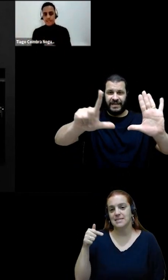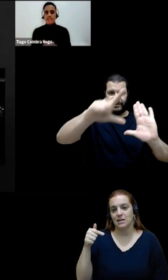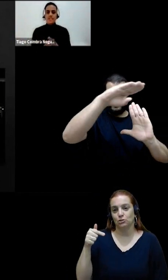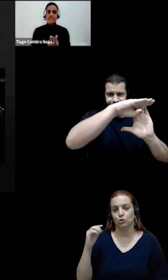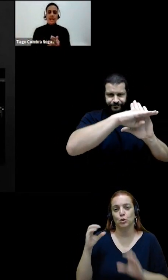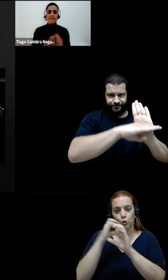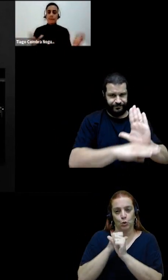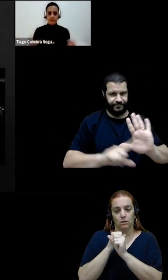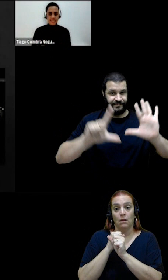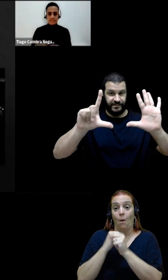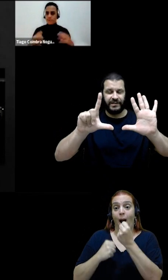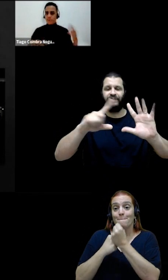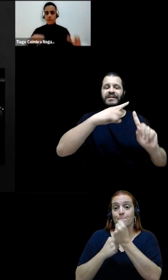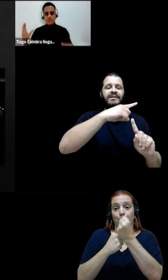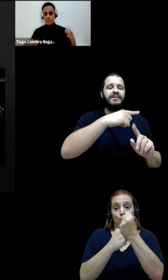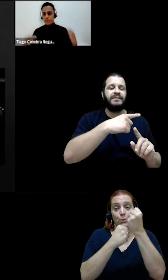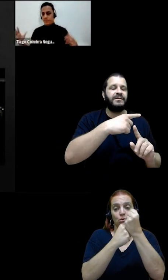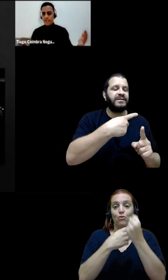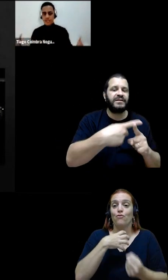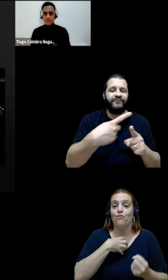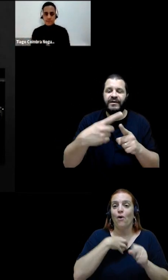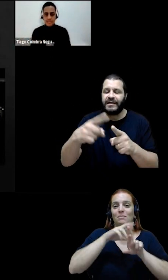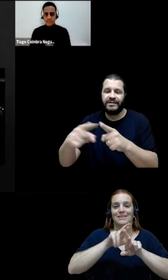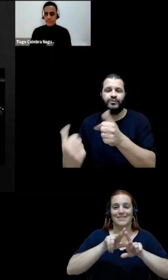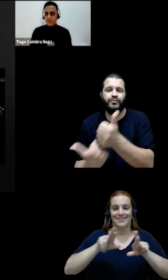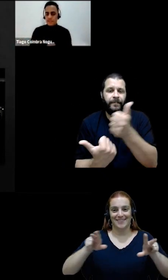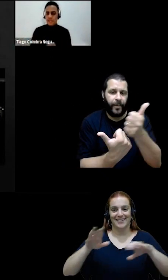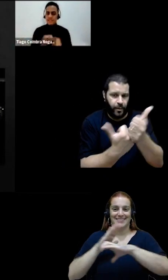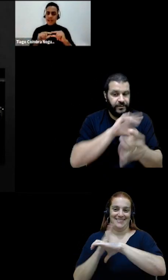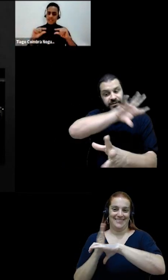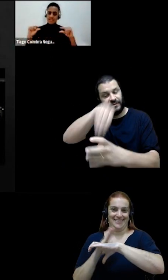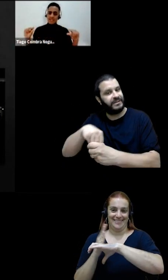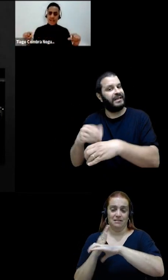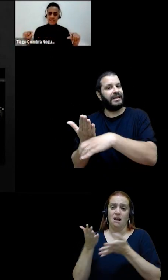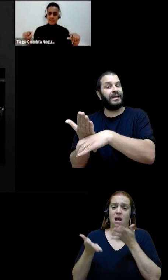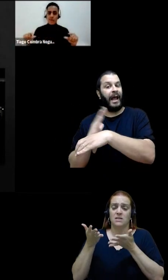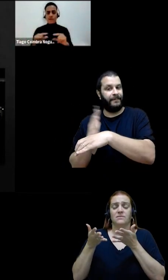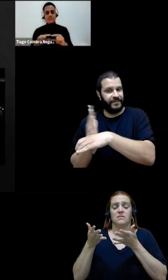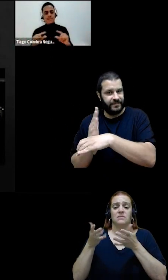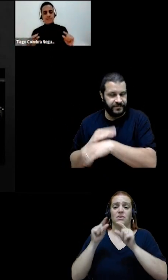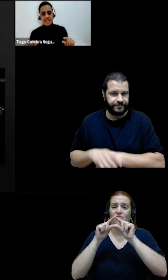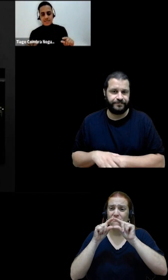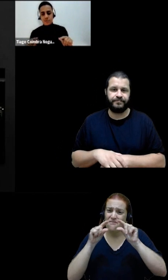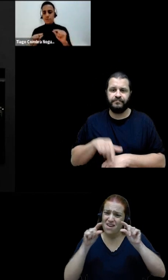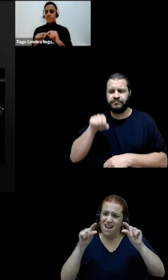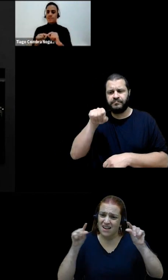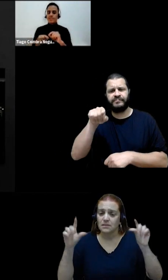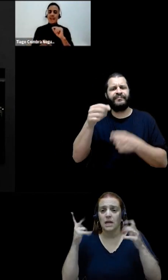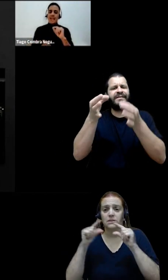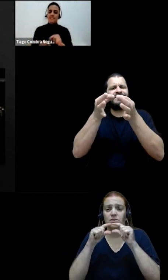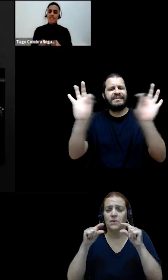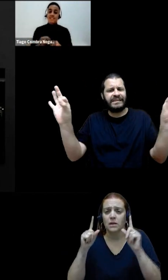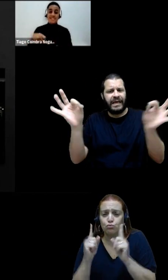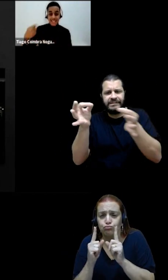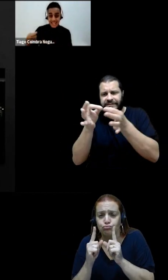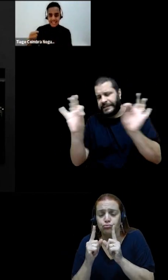formas, né, de apoio, e essas formas ocorrem de formas diferentes com os intérpretes de língua de sinais. Às vezes frases longas, às vezes frases curtas,